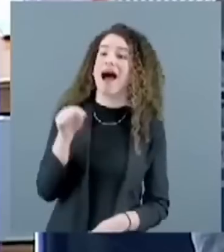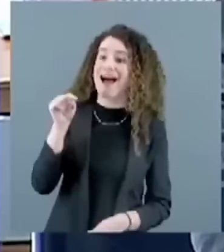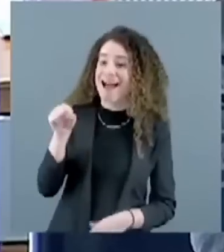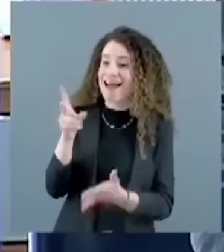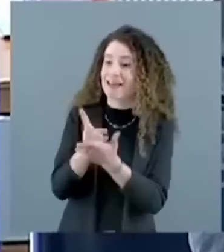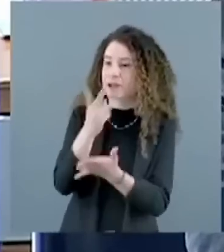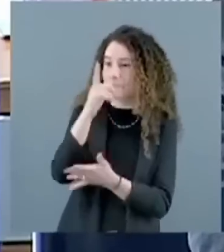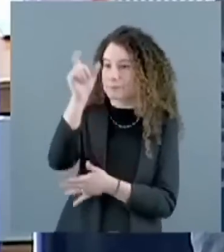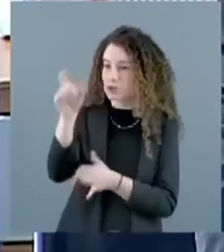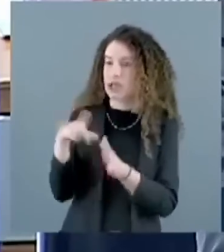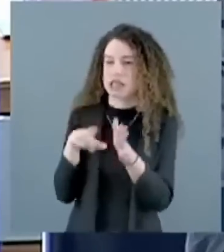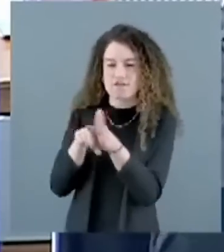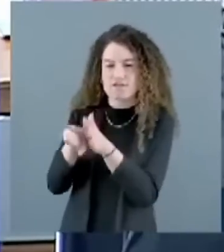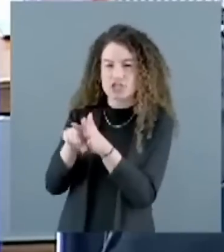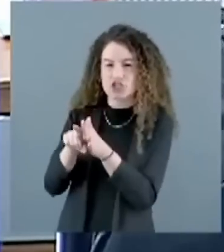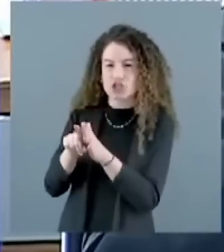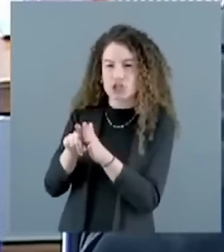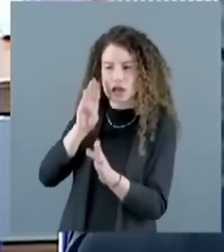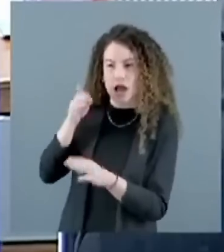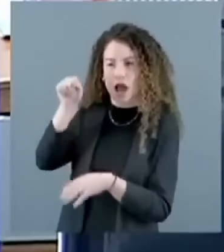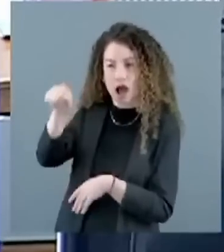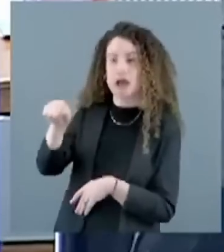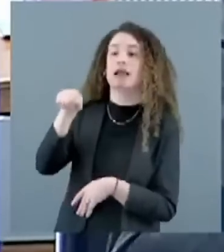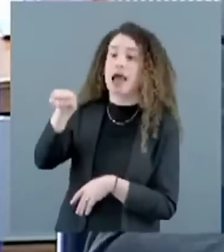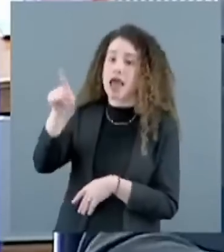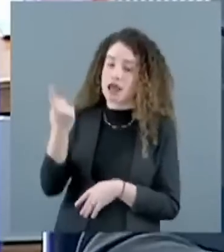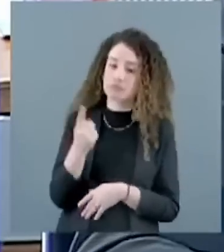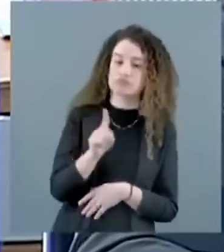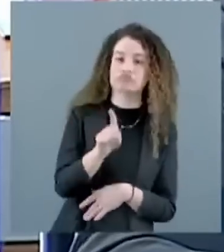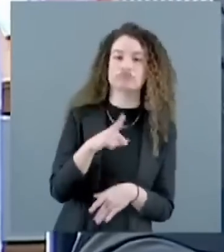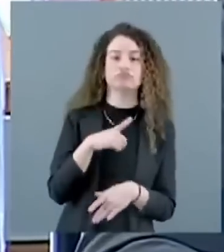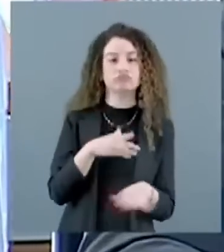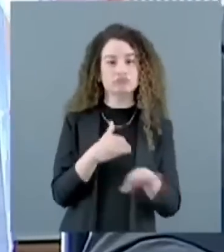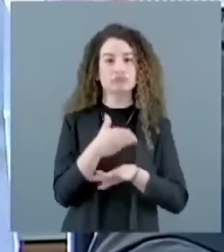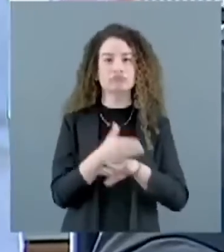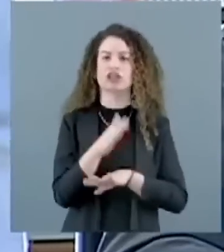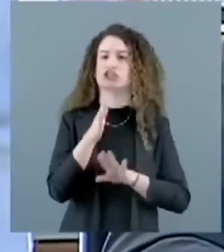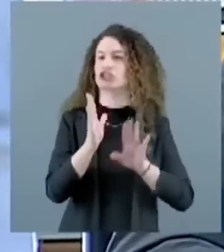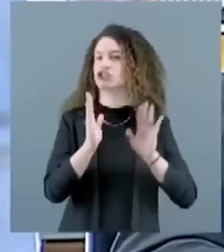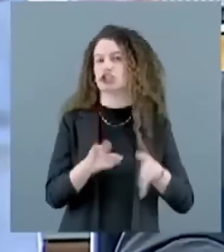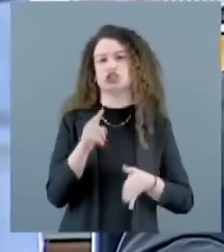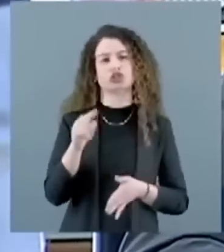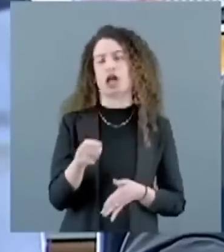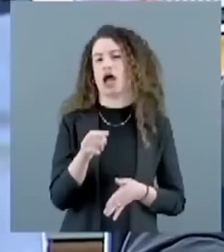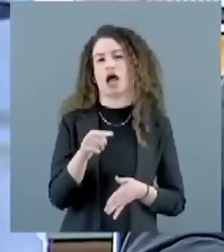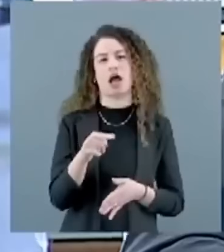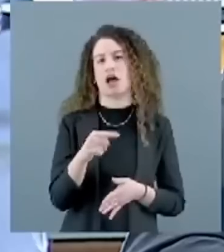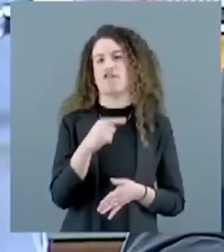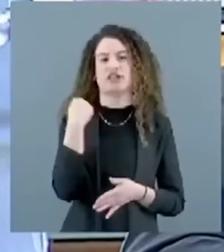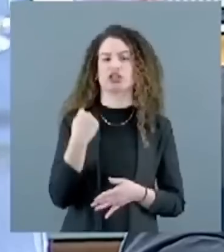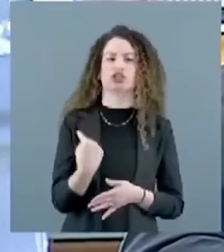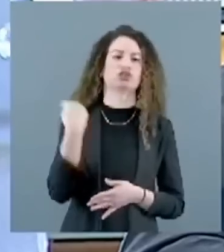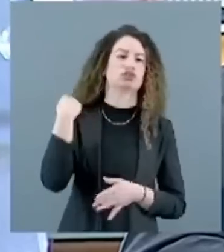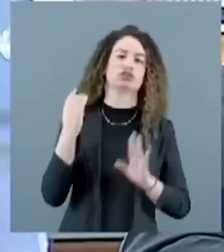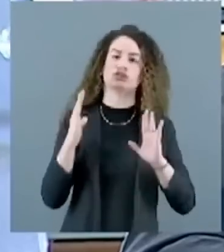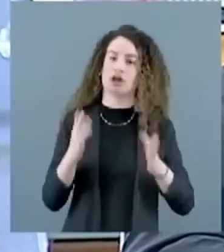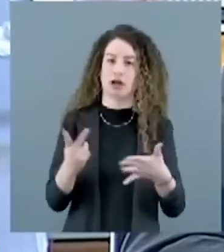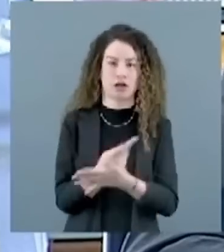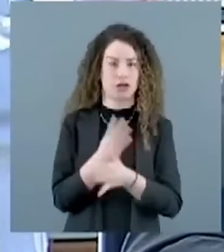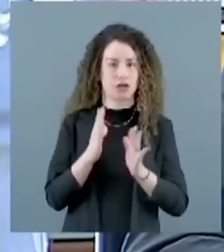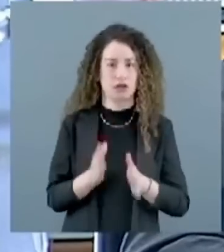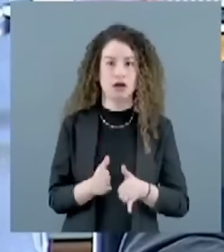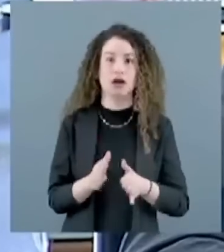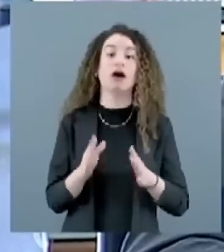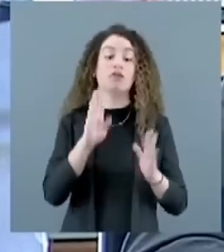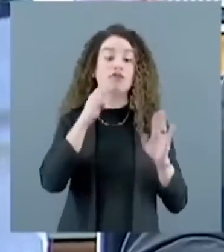da investigação da CPI. Portanto, essa é uma questão já vencida e passo nesse momento, então, ao fundamento jurídico